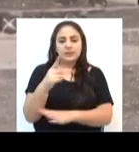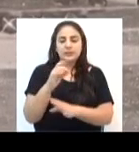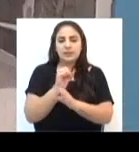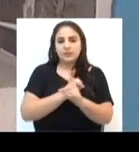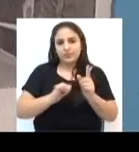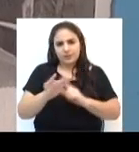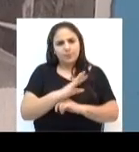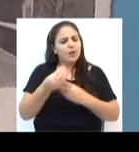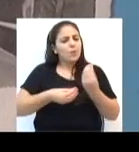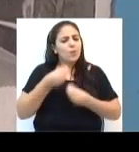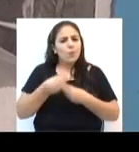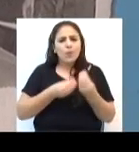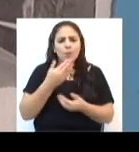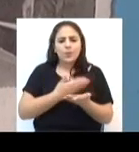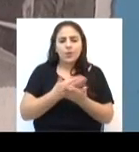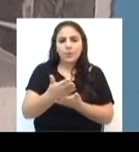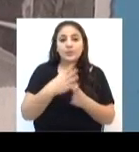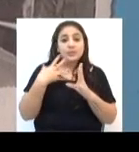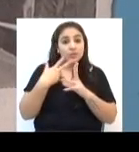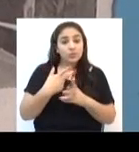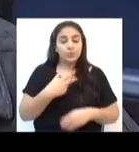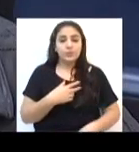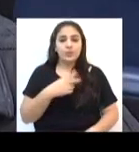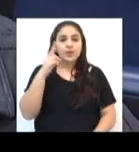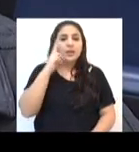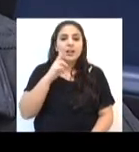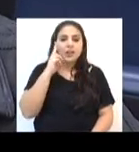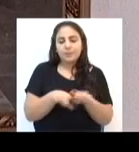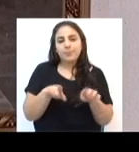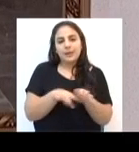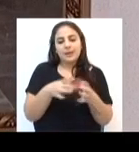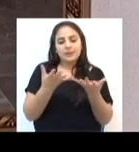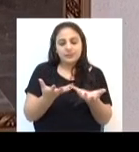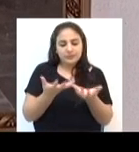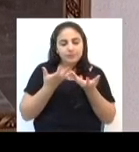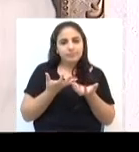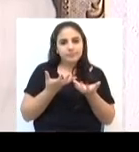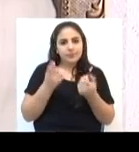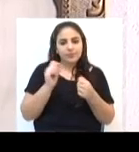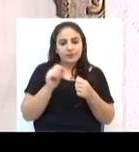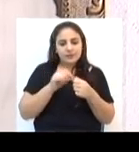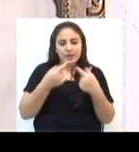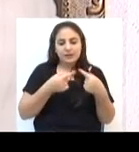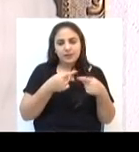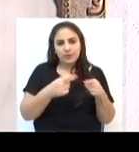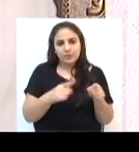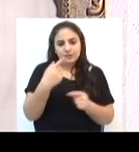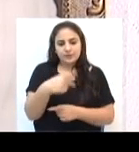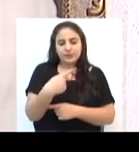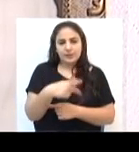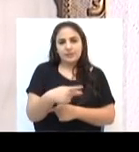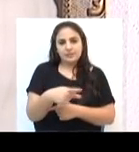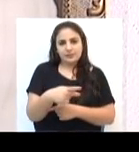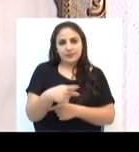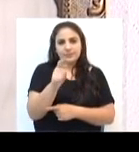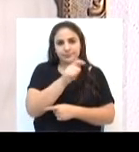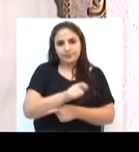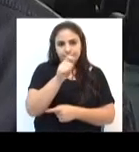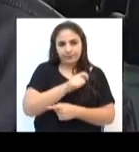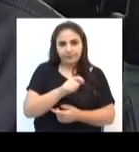nada menos de que ser bandido. Uma das razões que as pessoas falam é a ilusão de